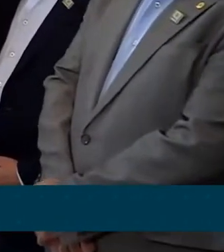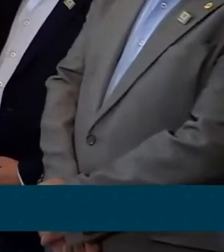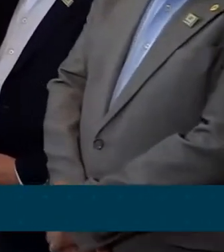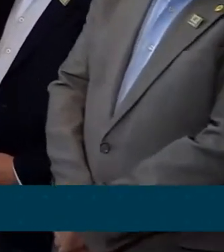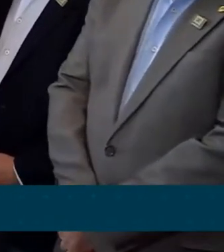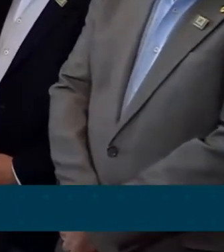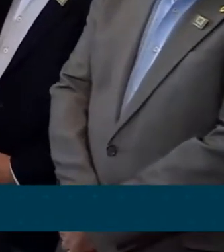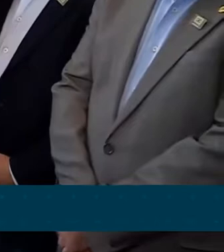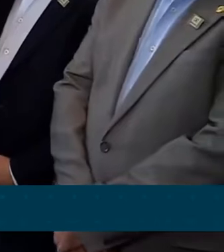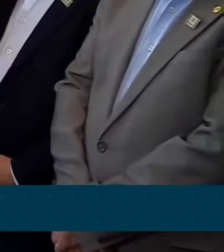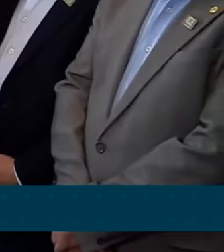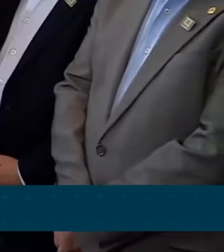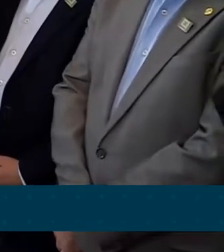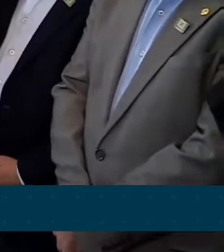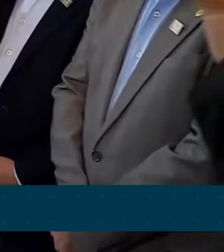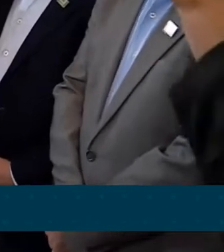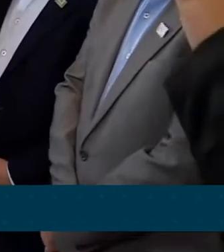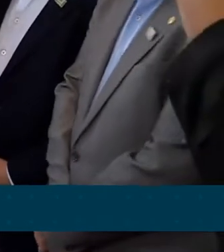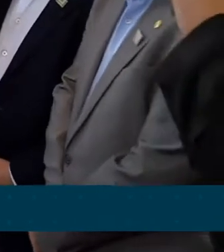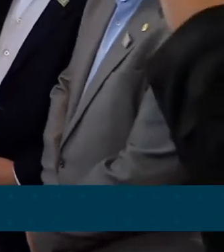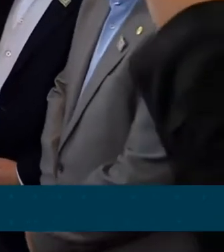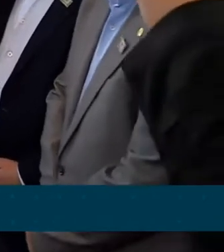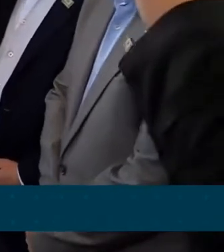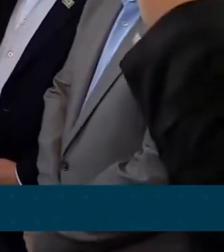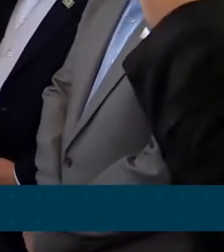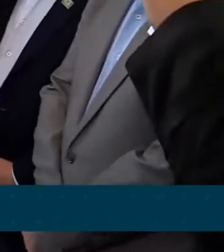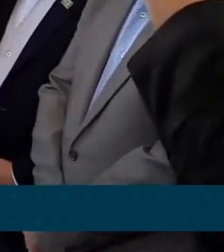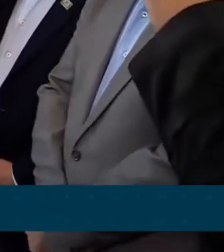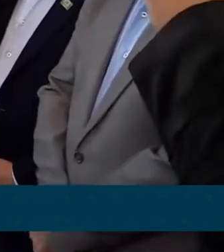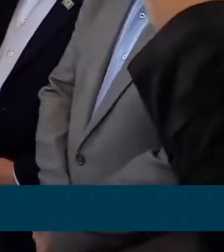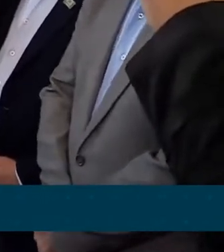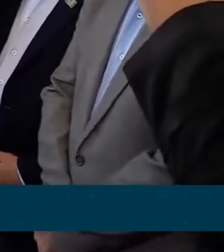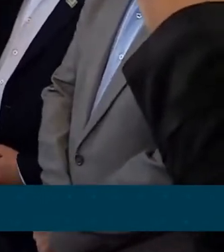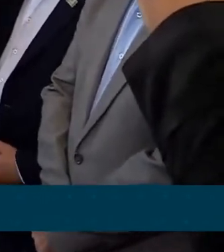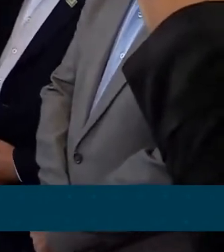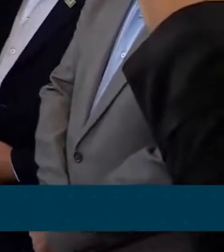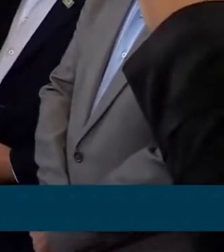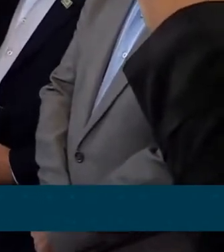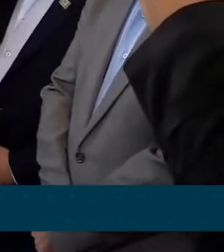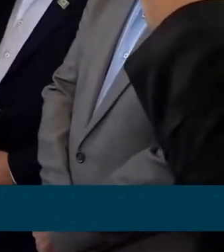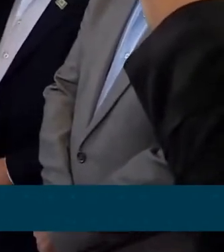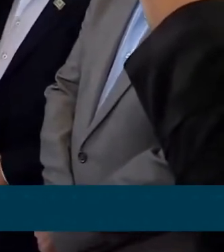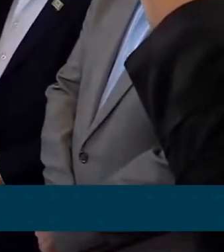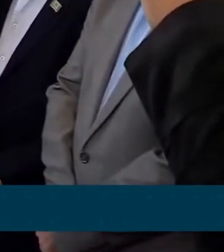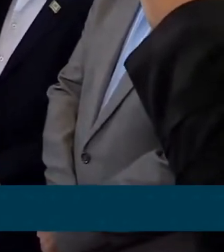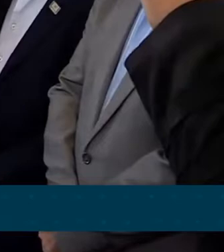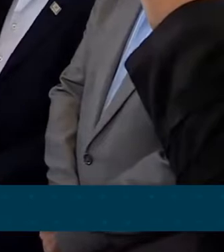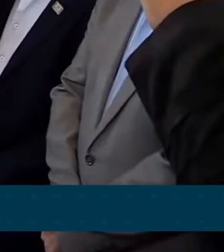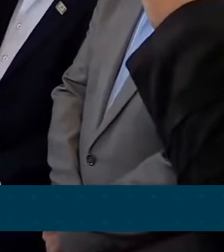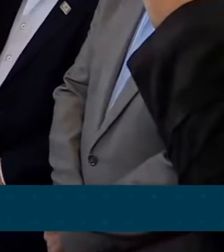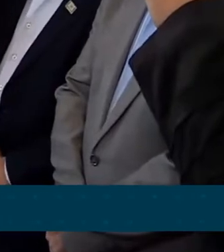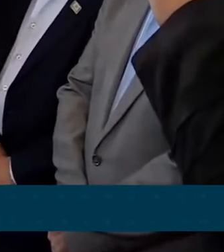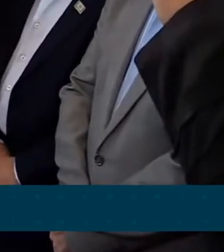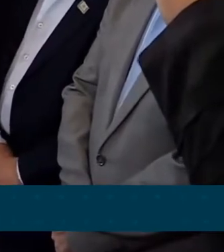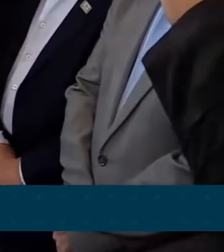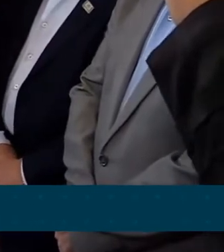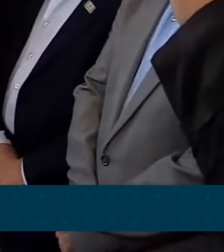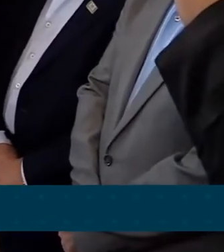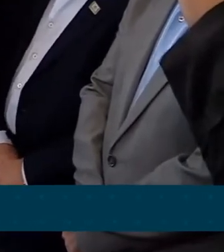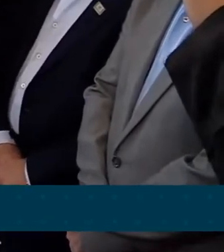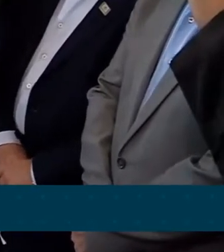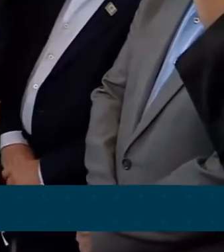Escola Cívico-Militar, contribuindo e melhorando a qualidade do ensino e educação básica dos